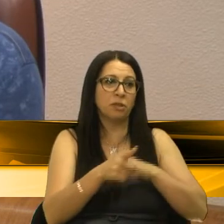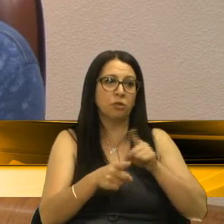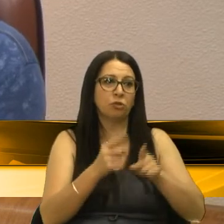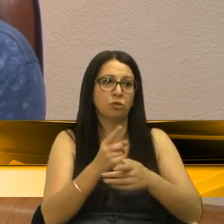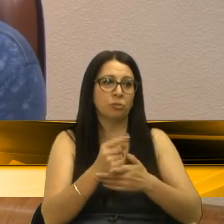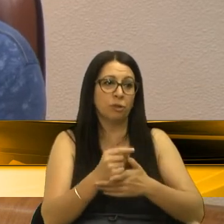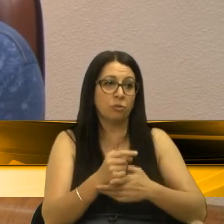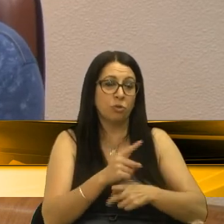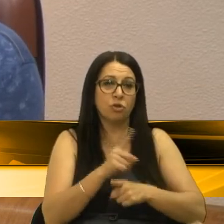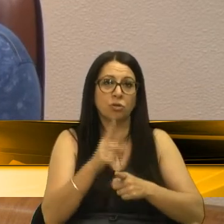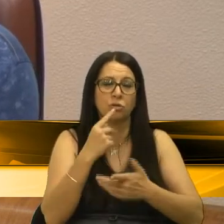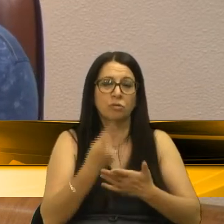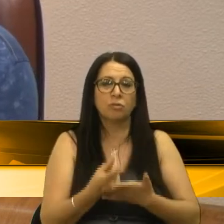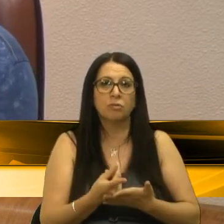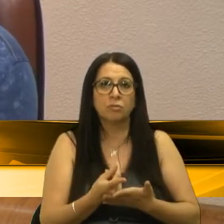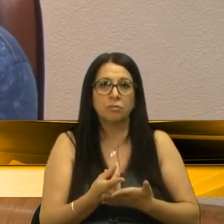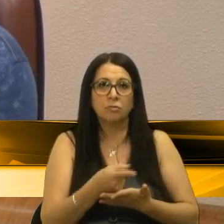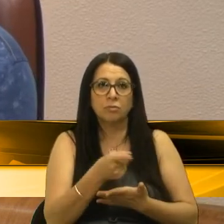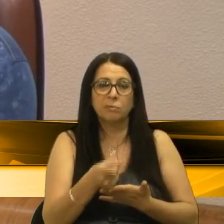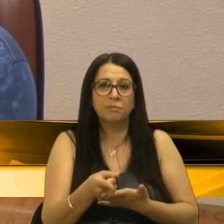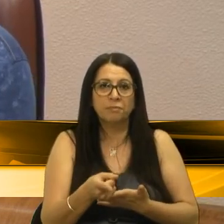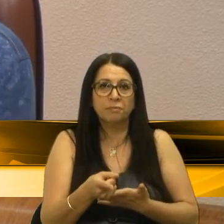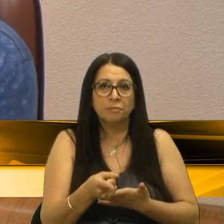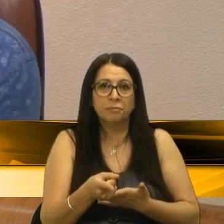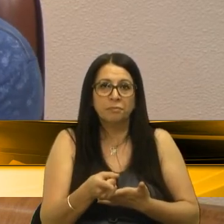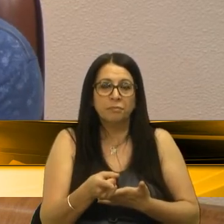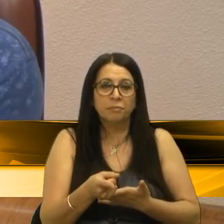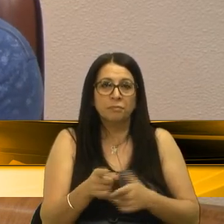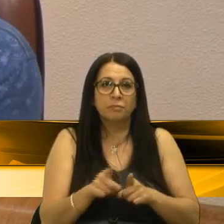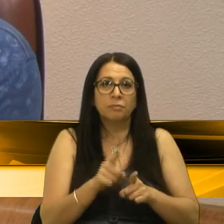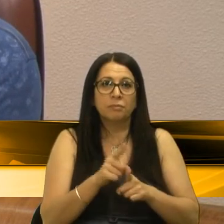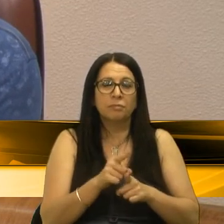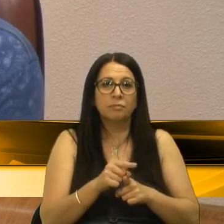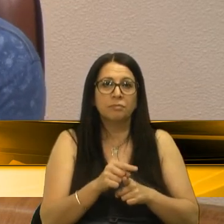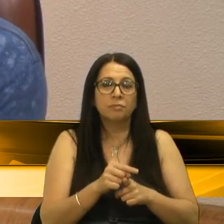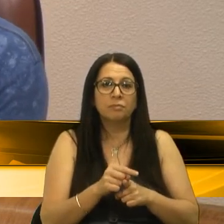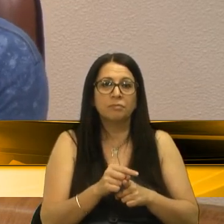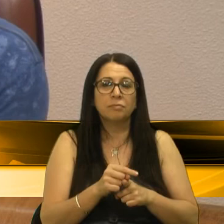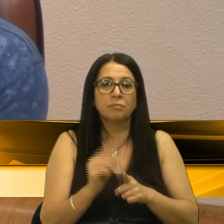pela legislação vigente quando de sua instalação que tenha se tornado não